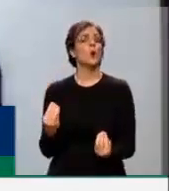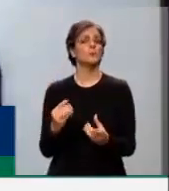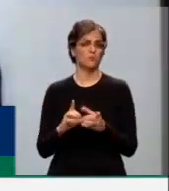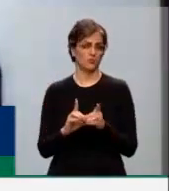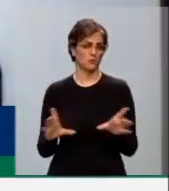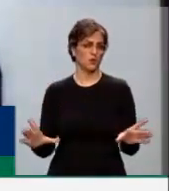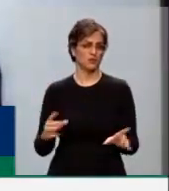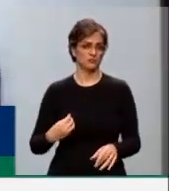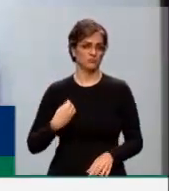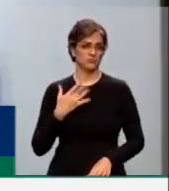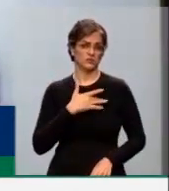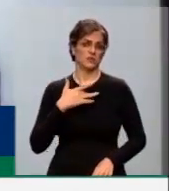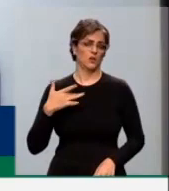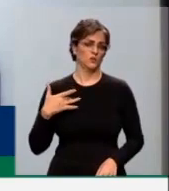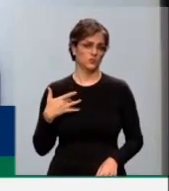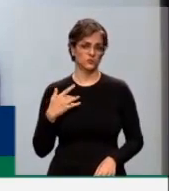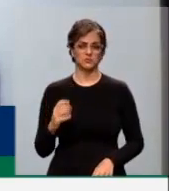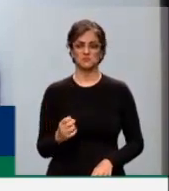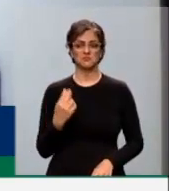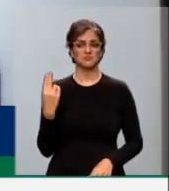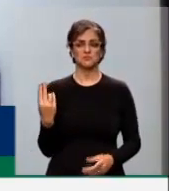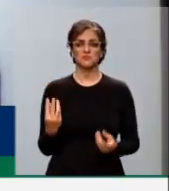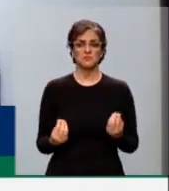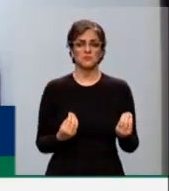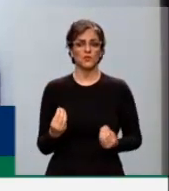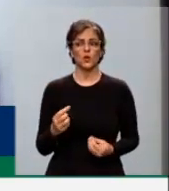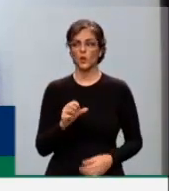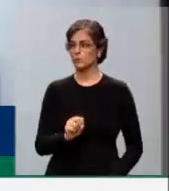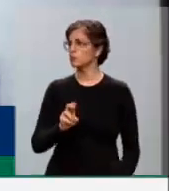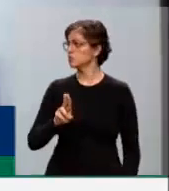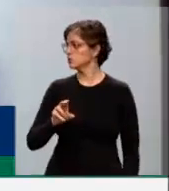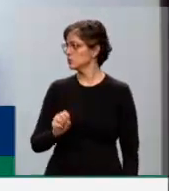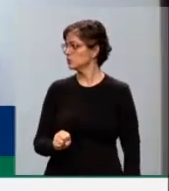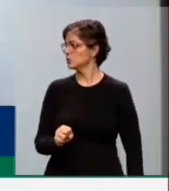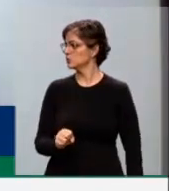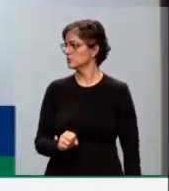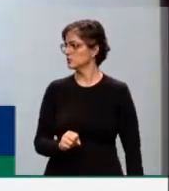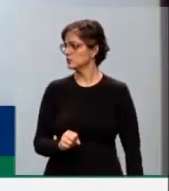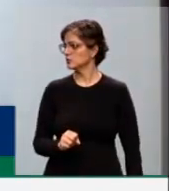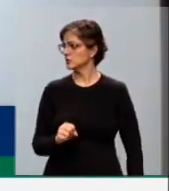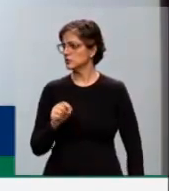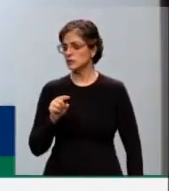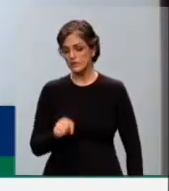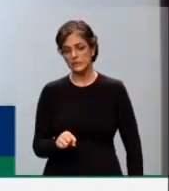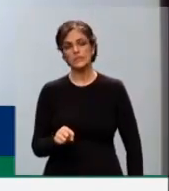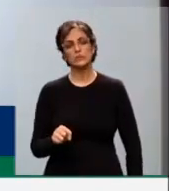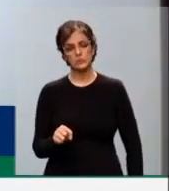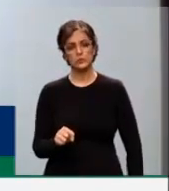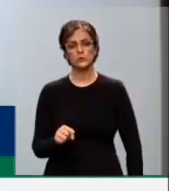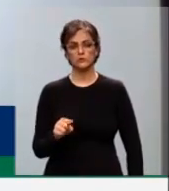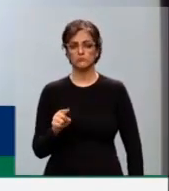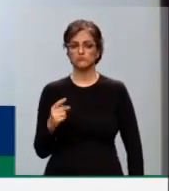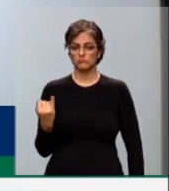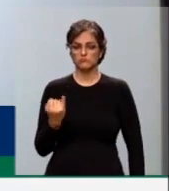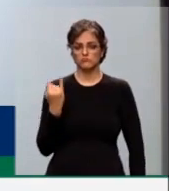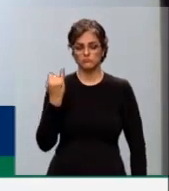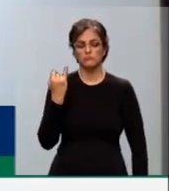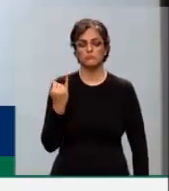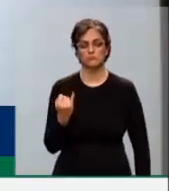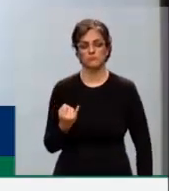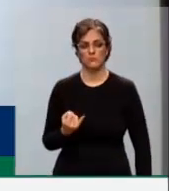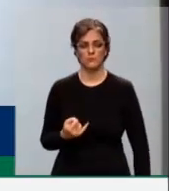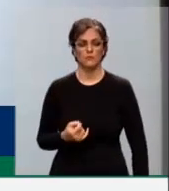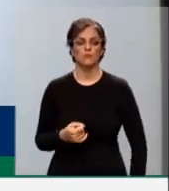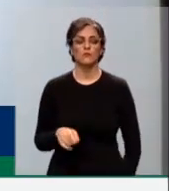sobre saúde, sobre o próprio funcionamento do Sistema Único de Saúde. Esse é um ponto. O segundo ponto é